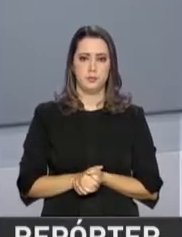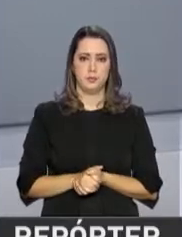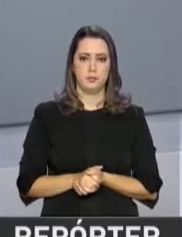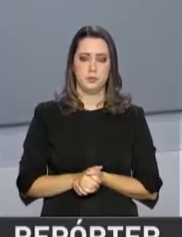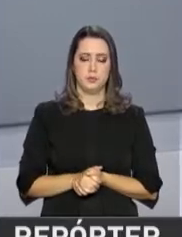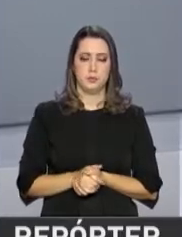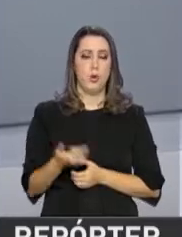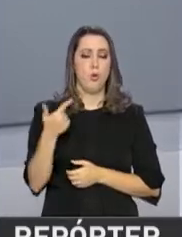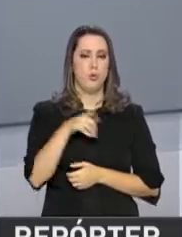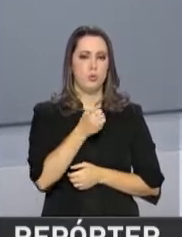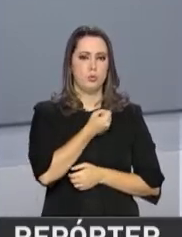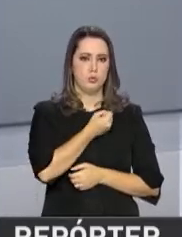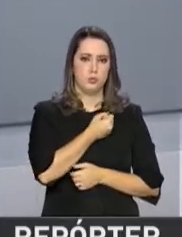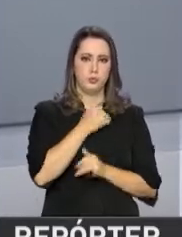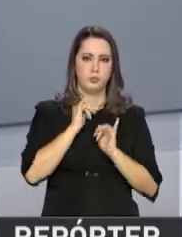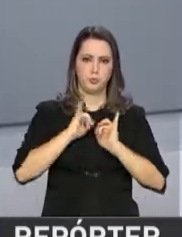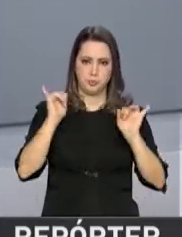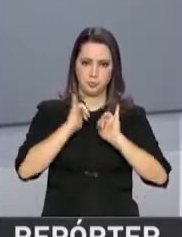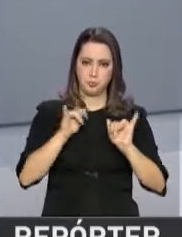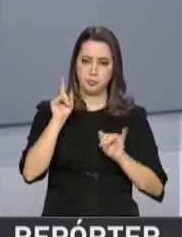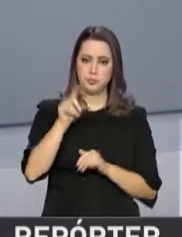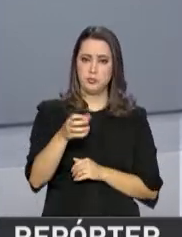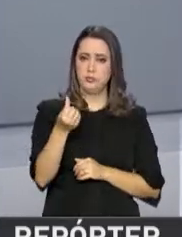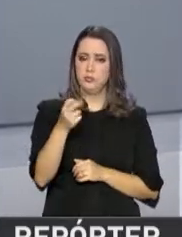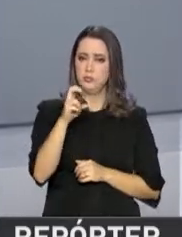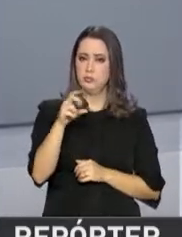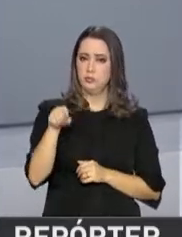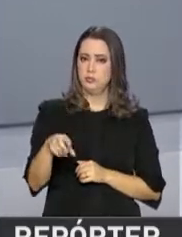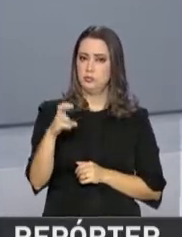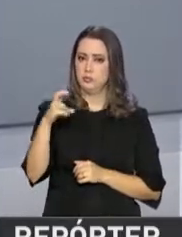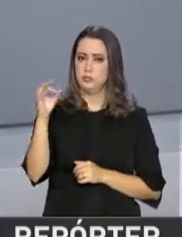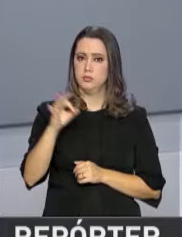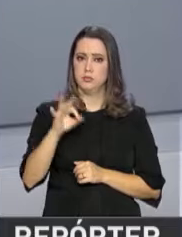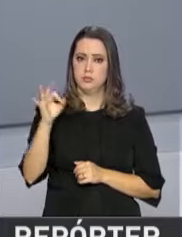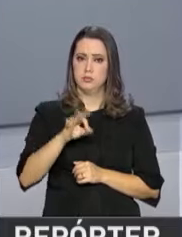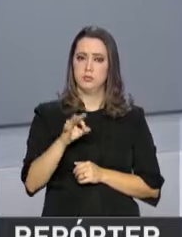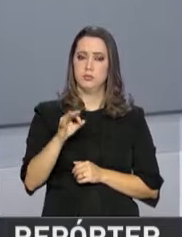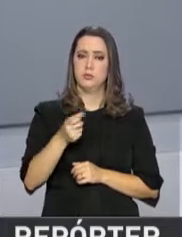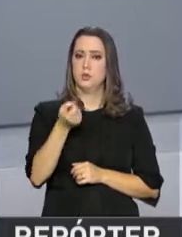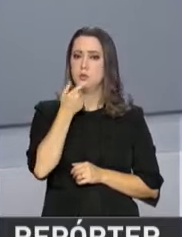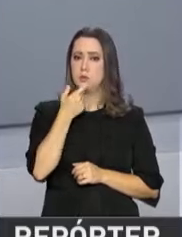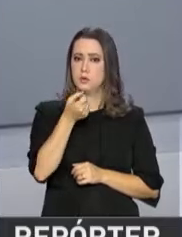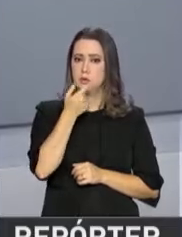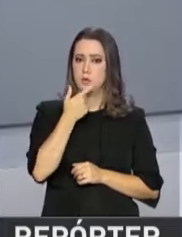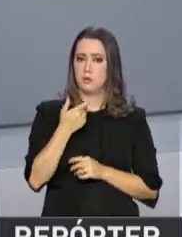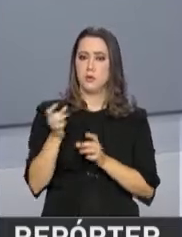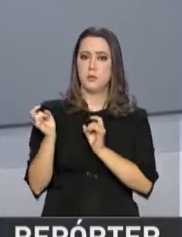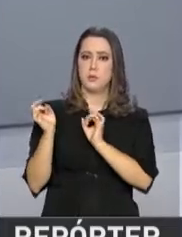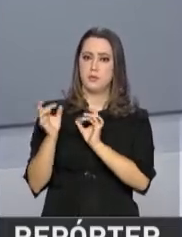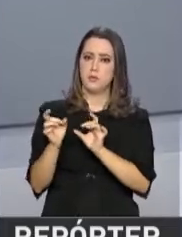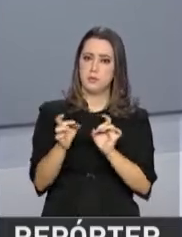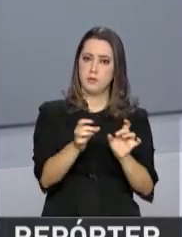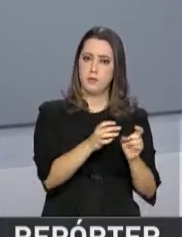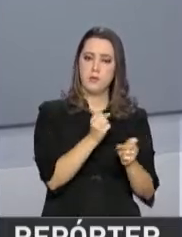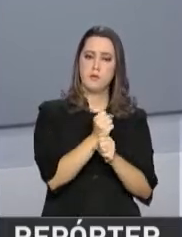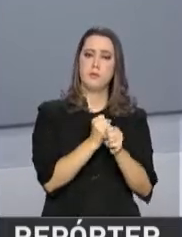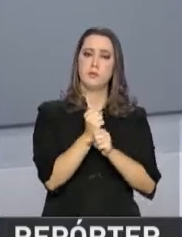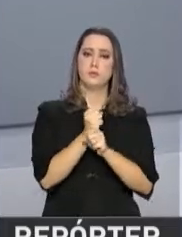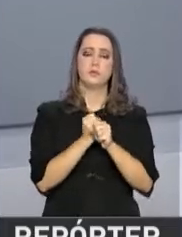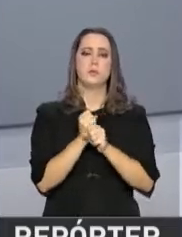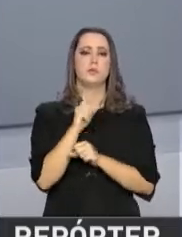outro dado divulgado pela anvisa revela que 65 e meio por cento das embalagens de medicamentos comercializados no ano